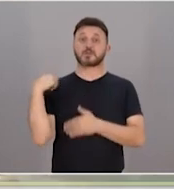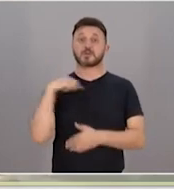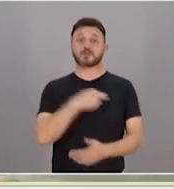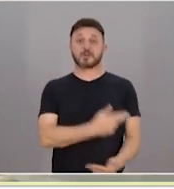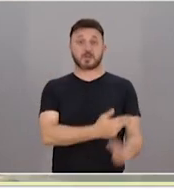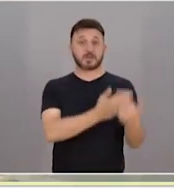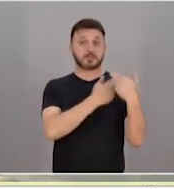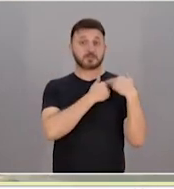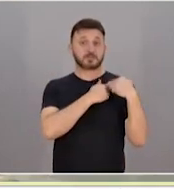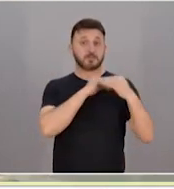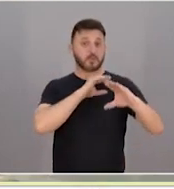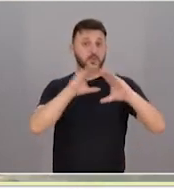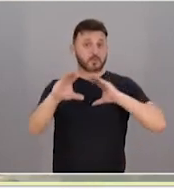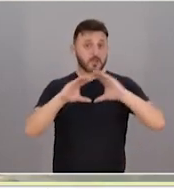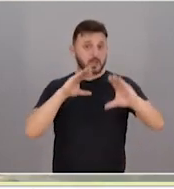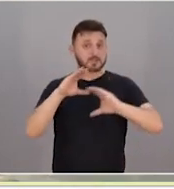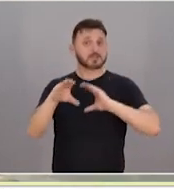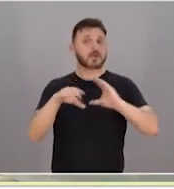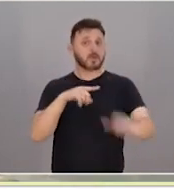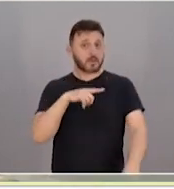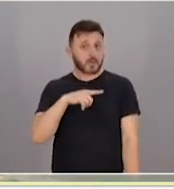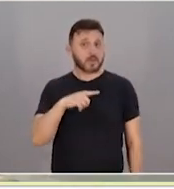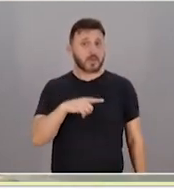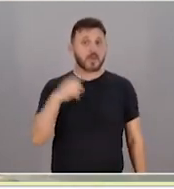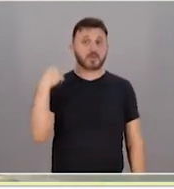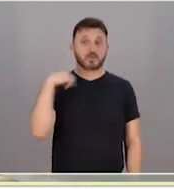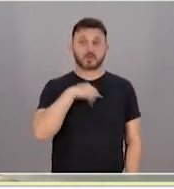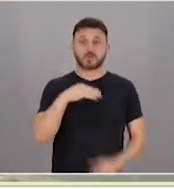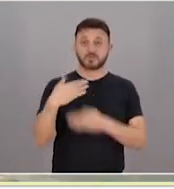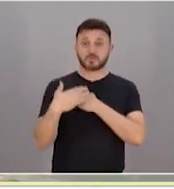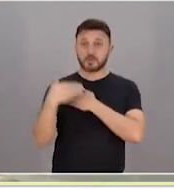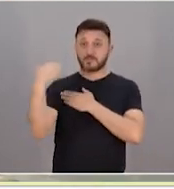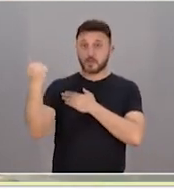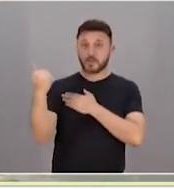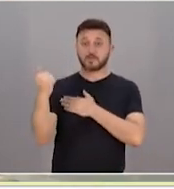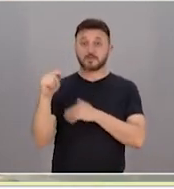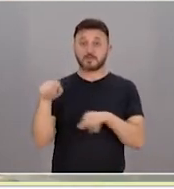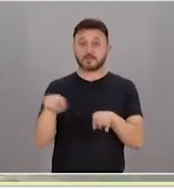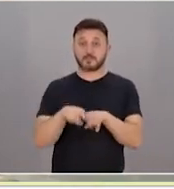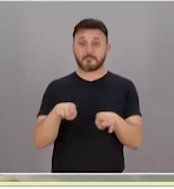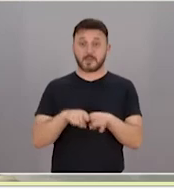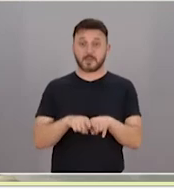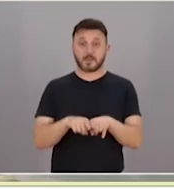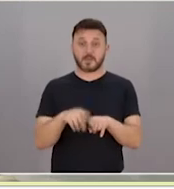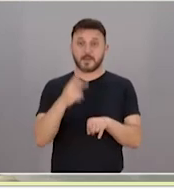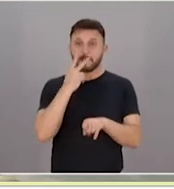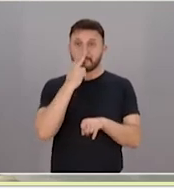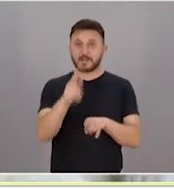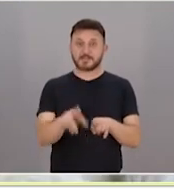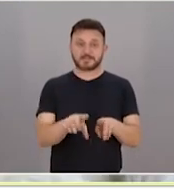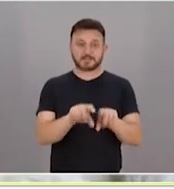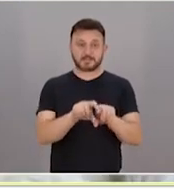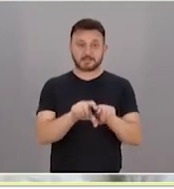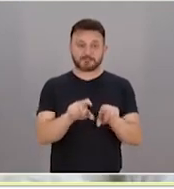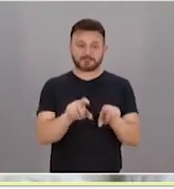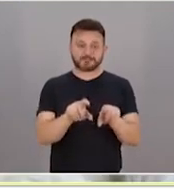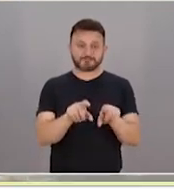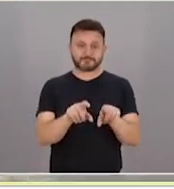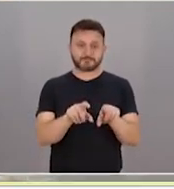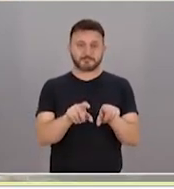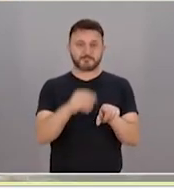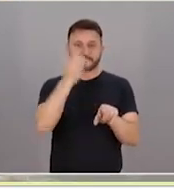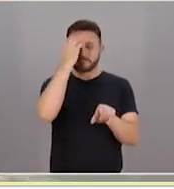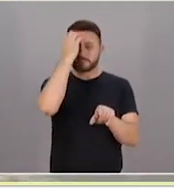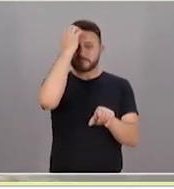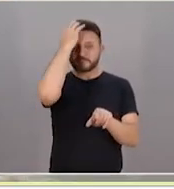da comunicação. Nós somos chamados, e isso são códigos que se estabelece a